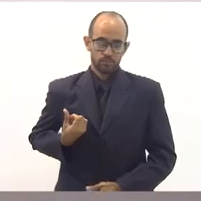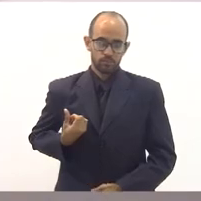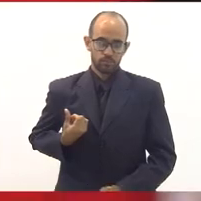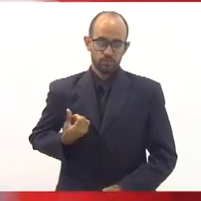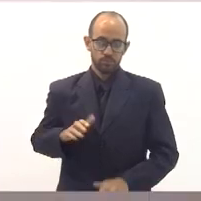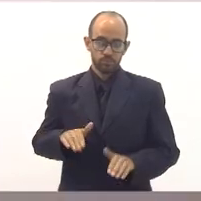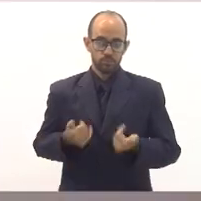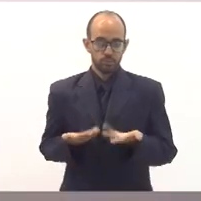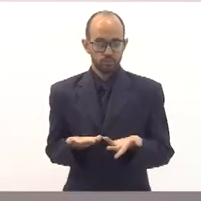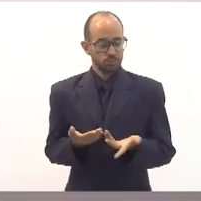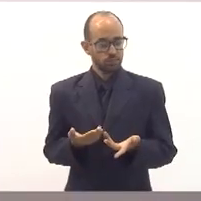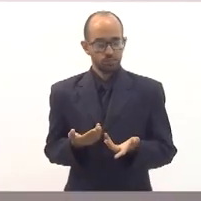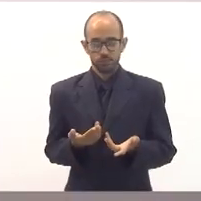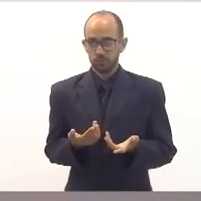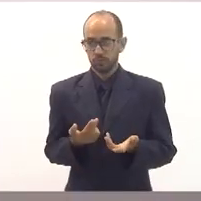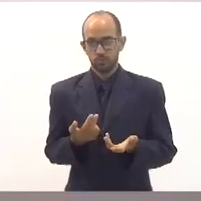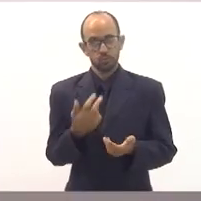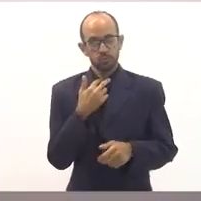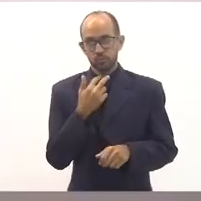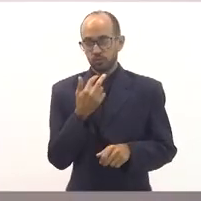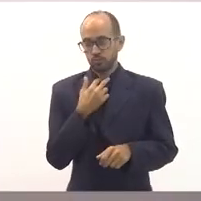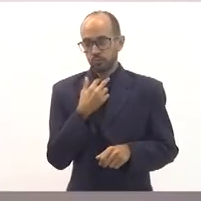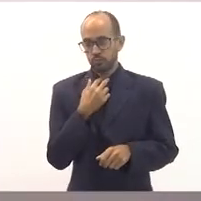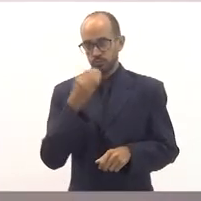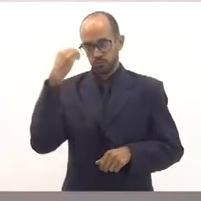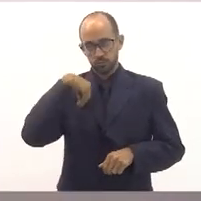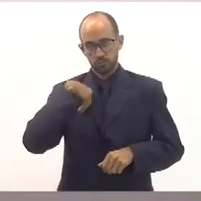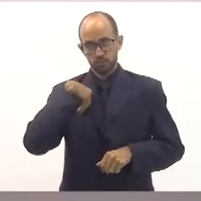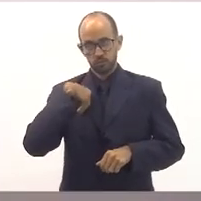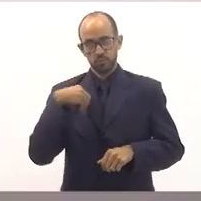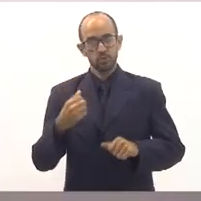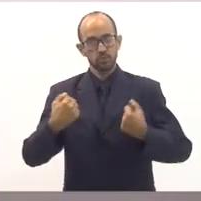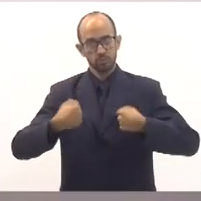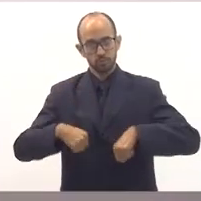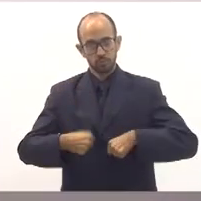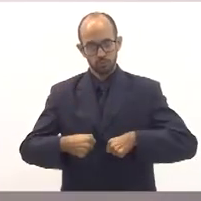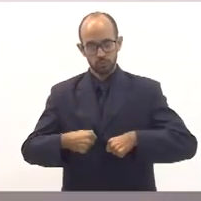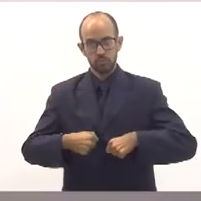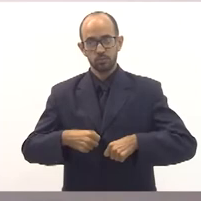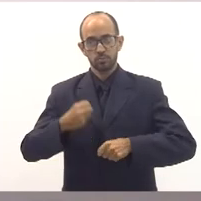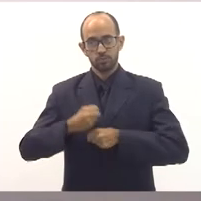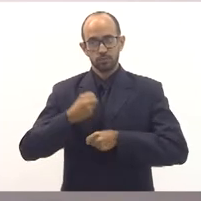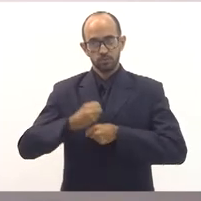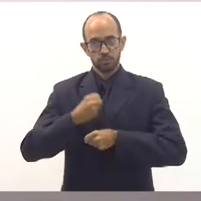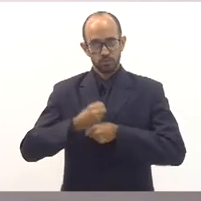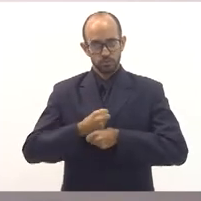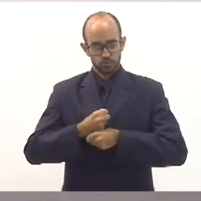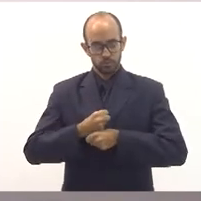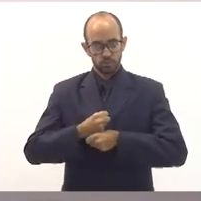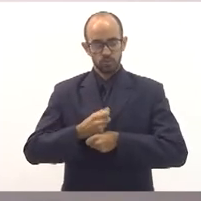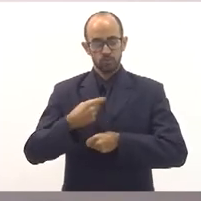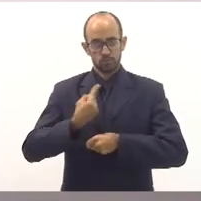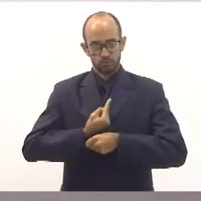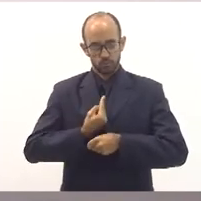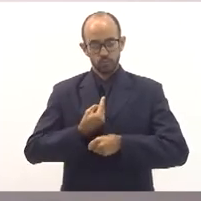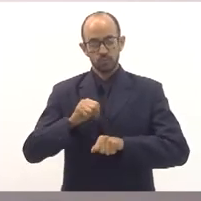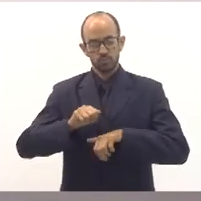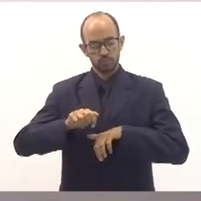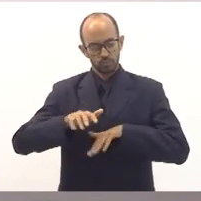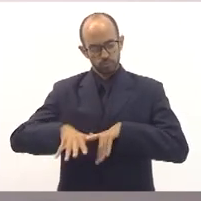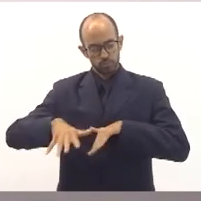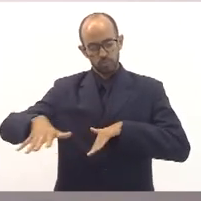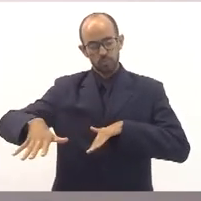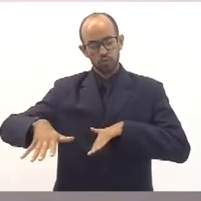a gente então a gente não tem que jogar e ser a gente tem que baixar Não é só para essa gata aí loja Sebastião mas a gente